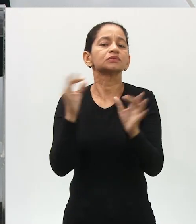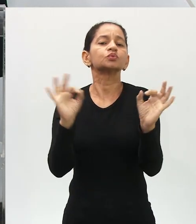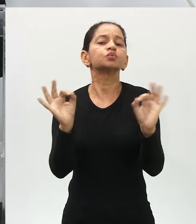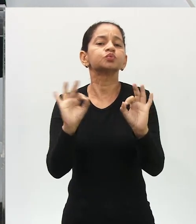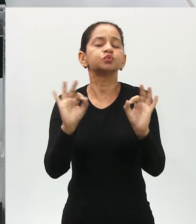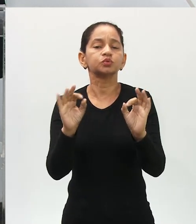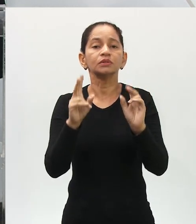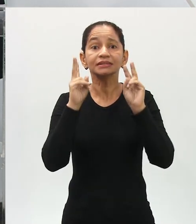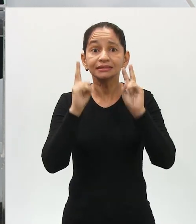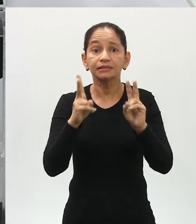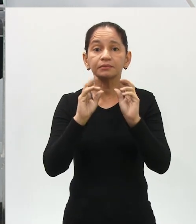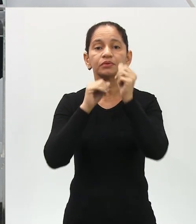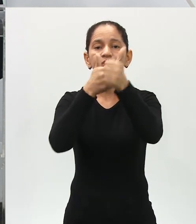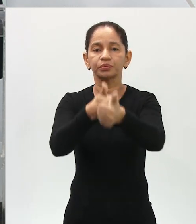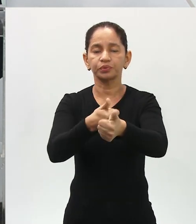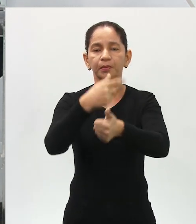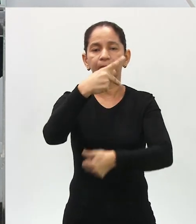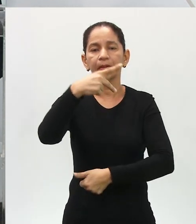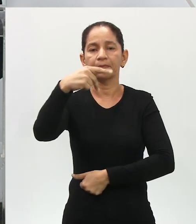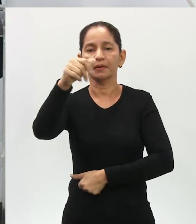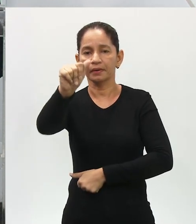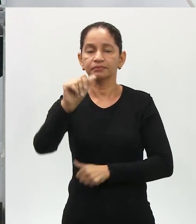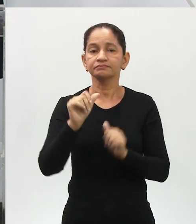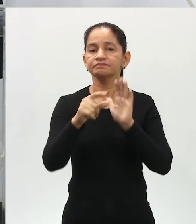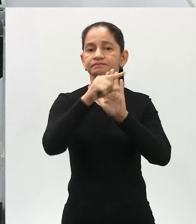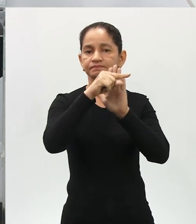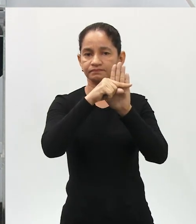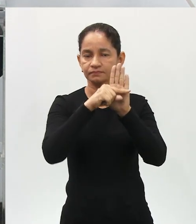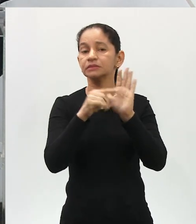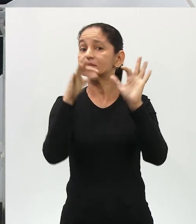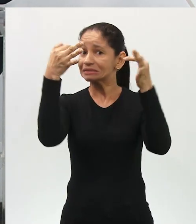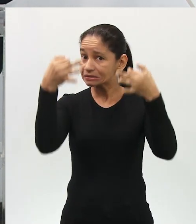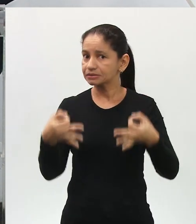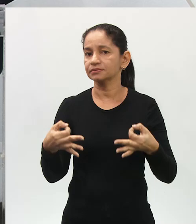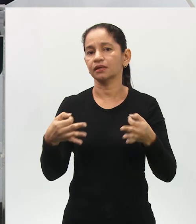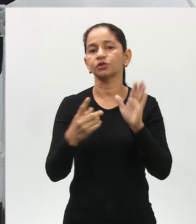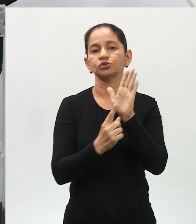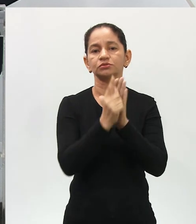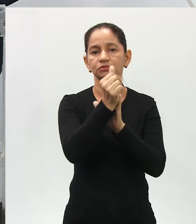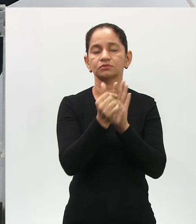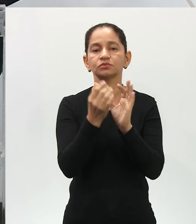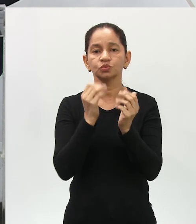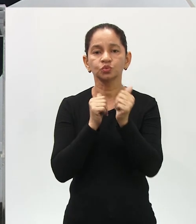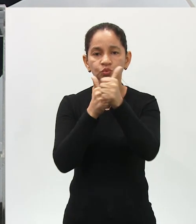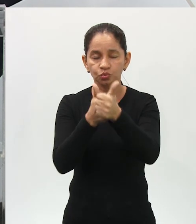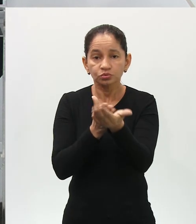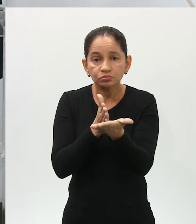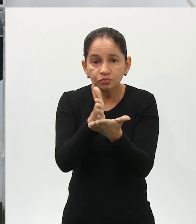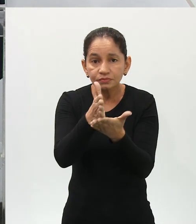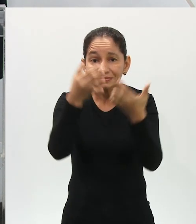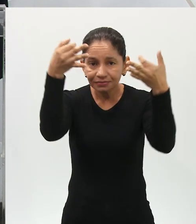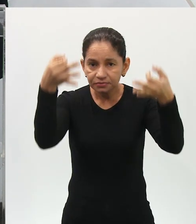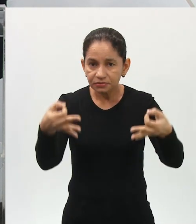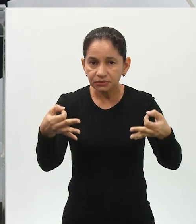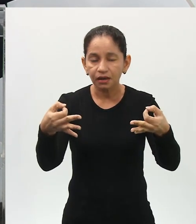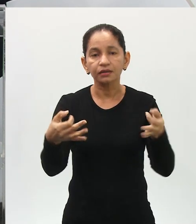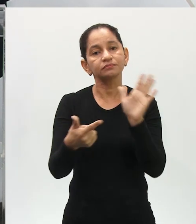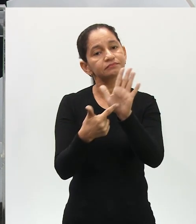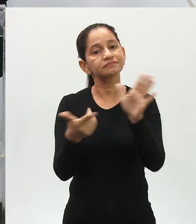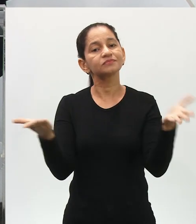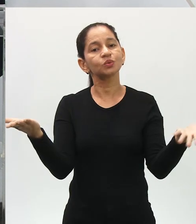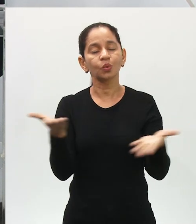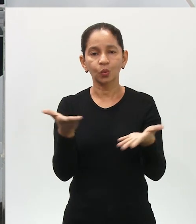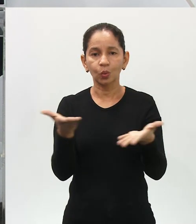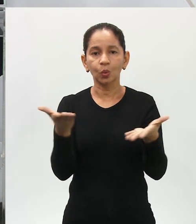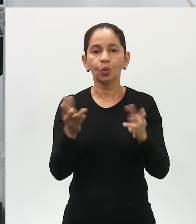estabelecendo se está sendo seguindo toda a formalidade e a legalidade exigida, tá, nos gastos públicos. Então, era